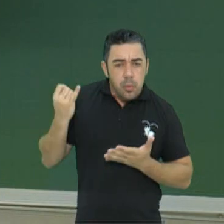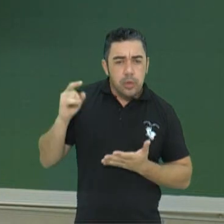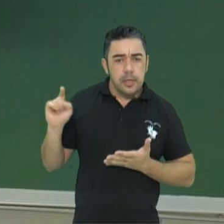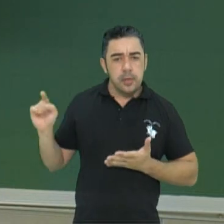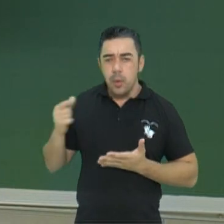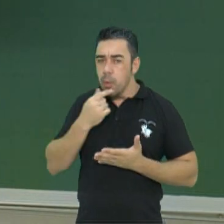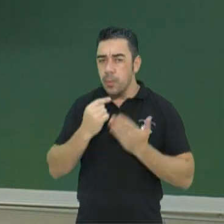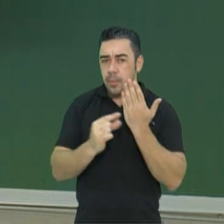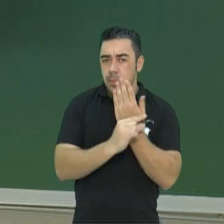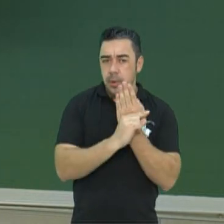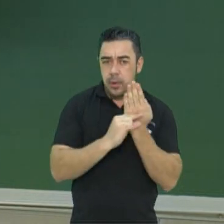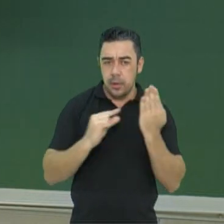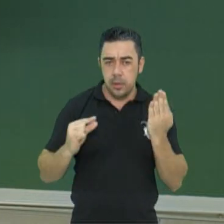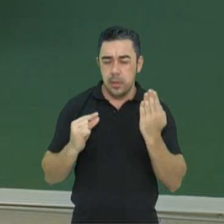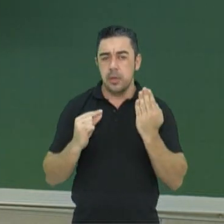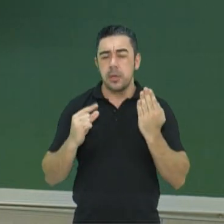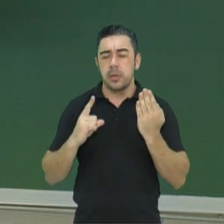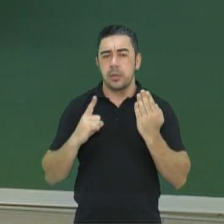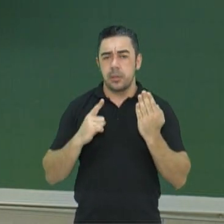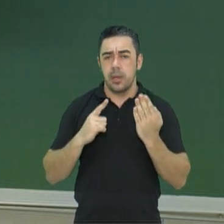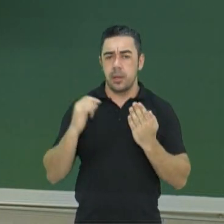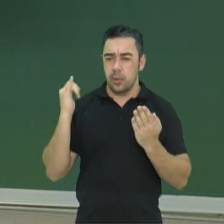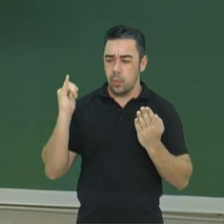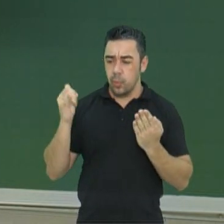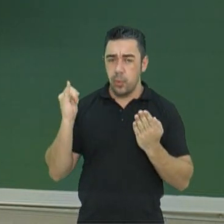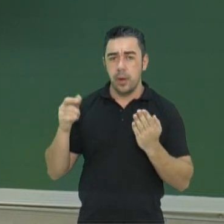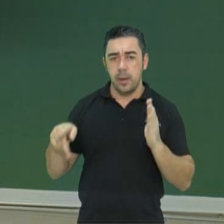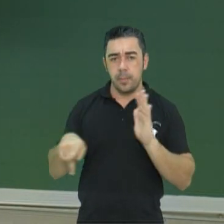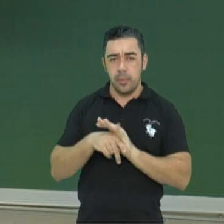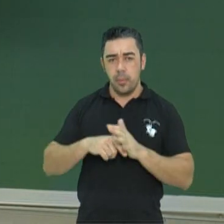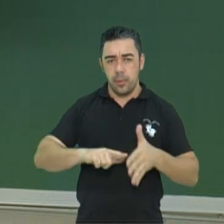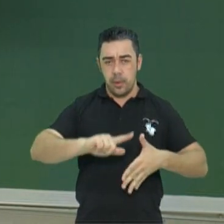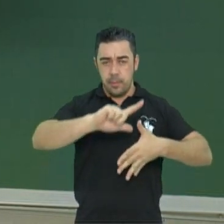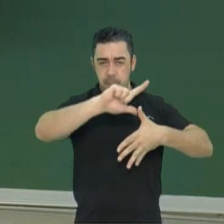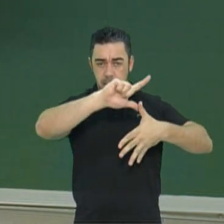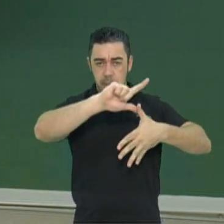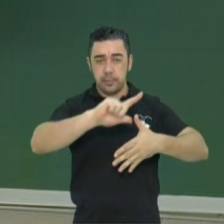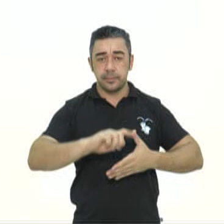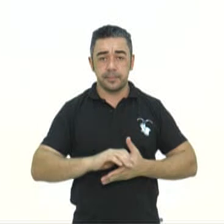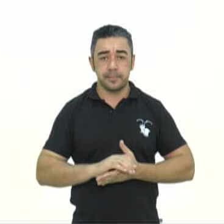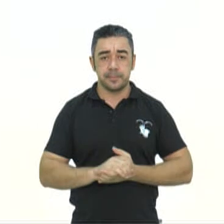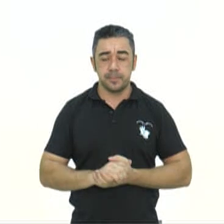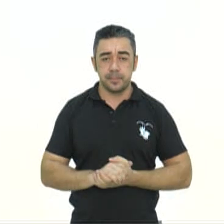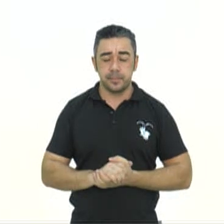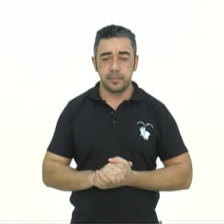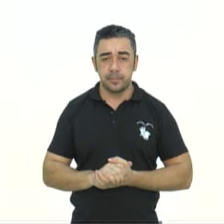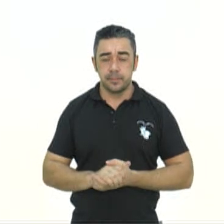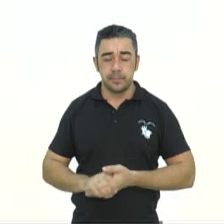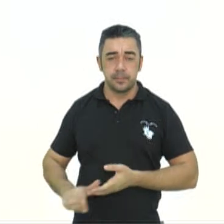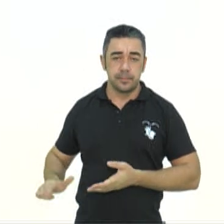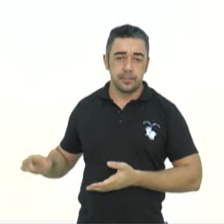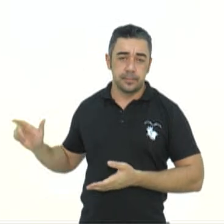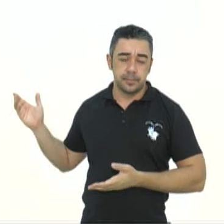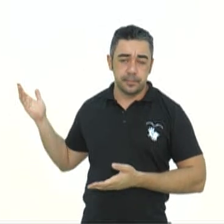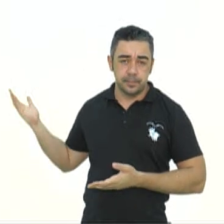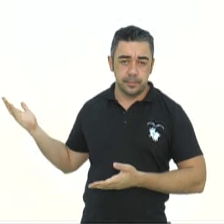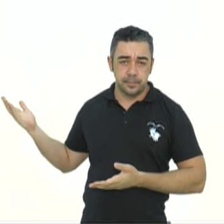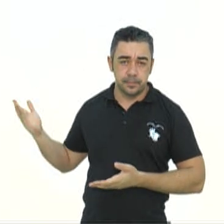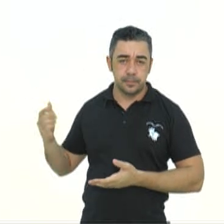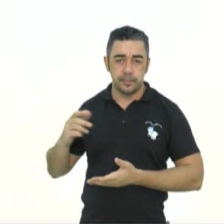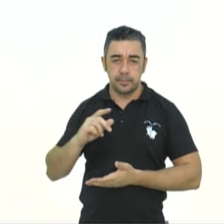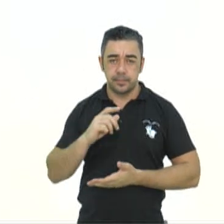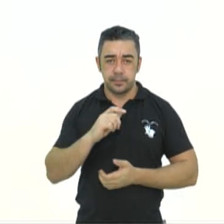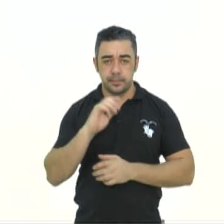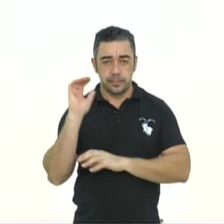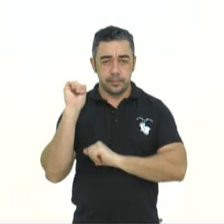escritor, cuentista da América Latina? Vamos lá, então? Gabriel José